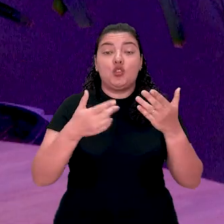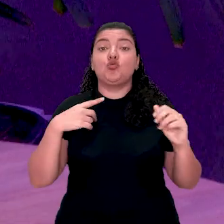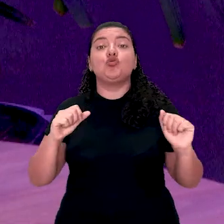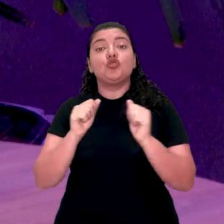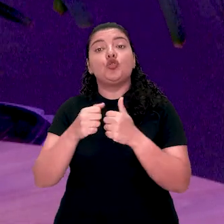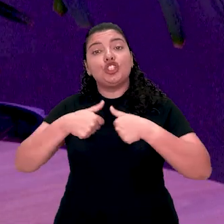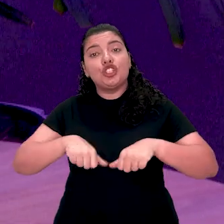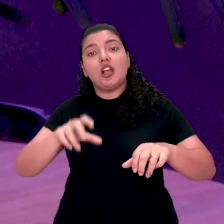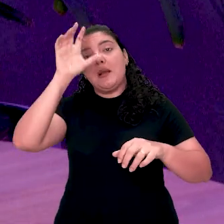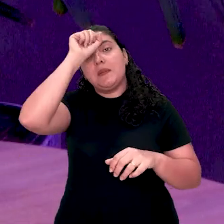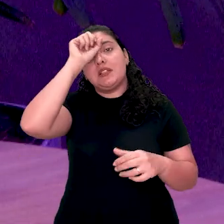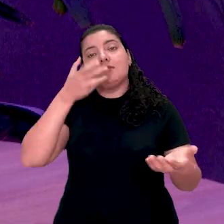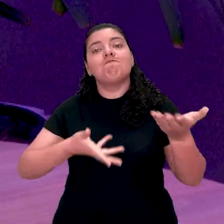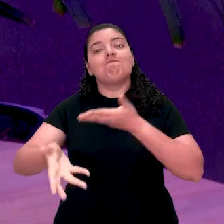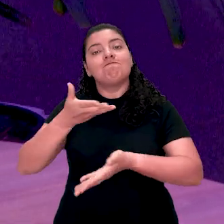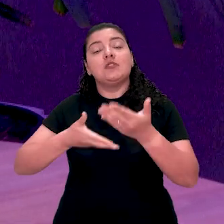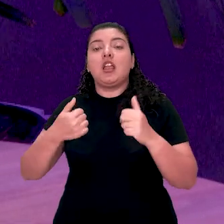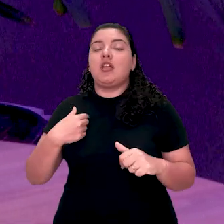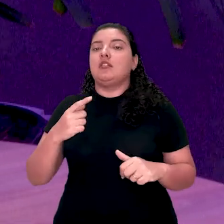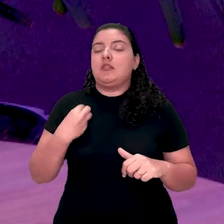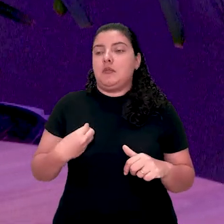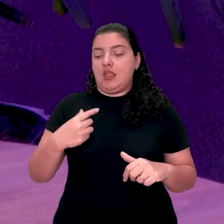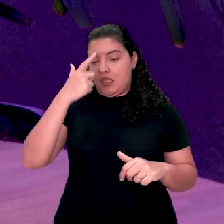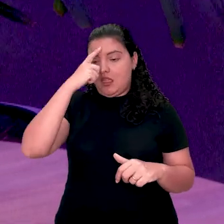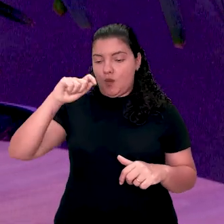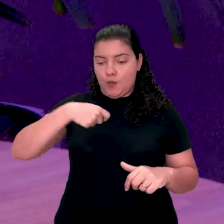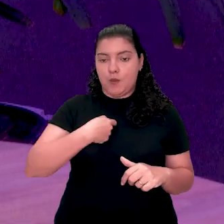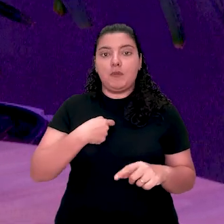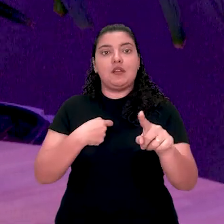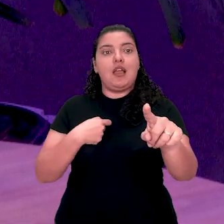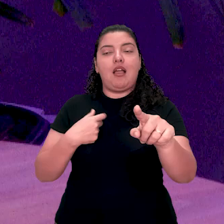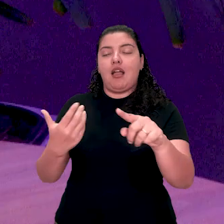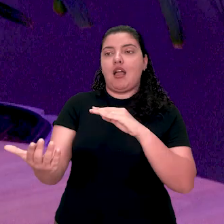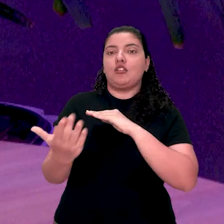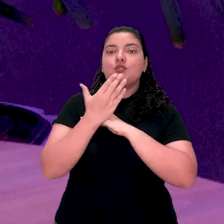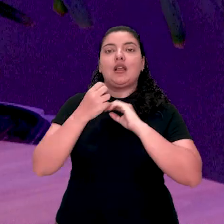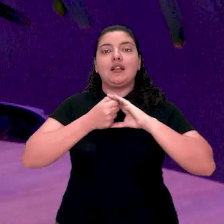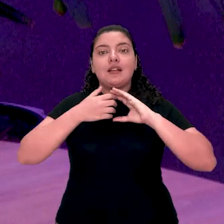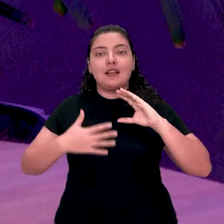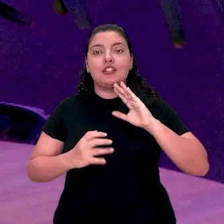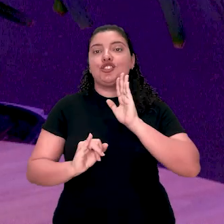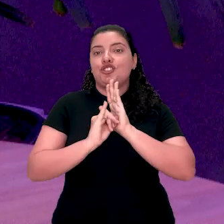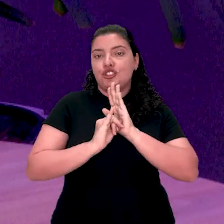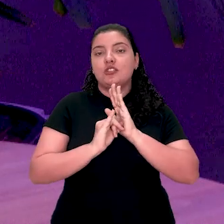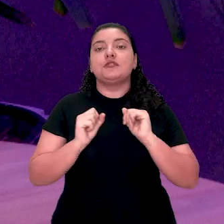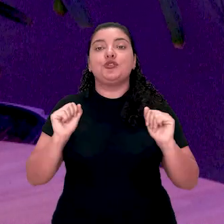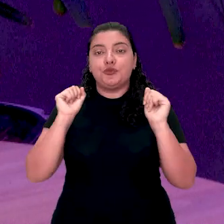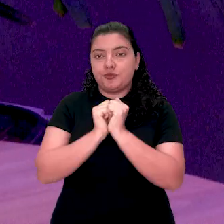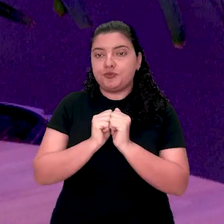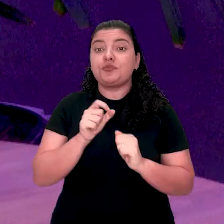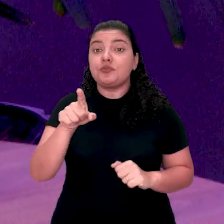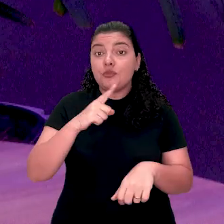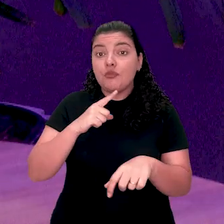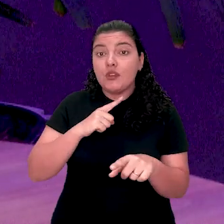junto com o outro, aprender com o outro, porque a gente se constitui enquanto pessoa a partir do outro. A gente constrói a nossa identidade a partir do outro, né?